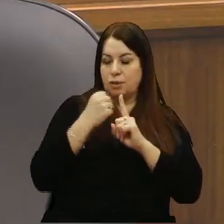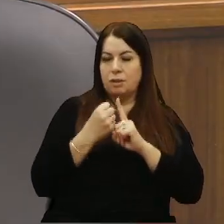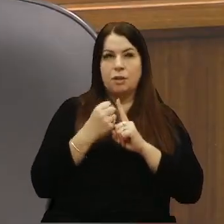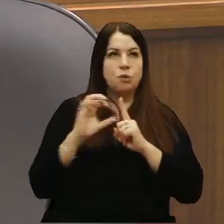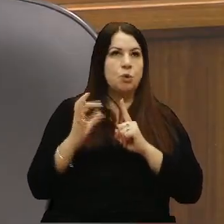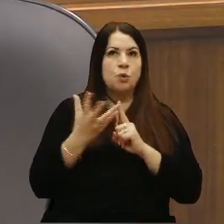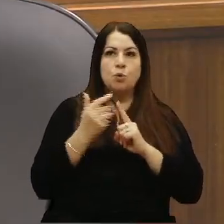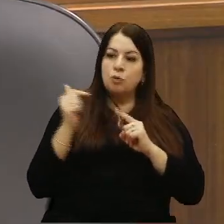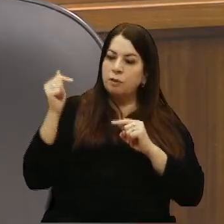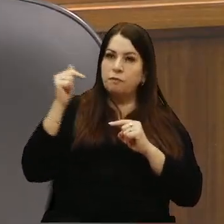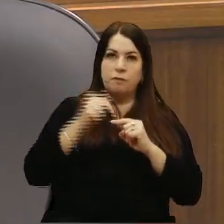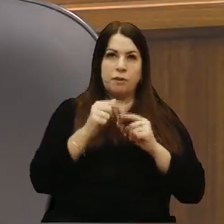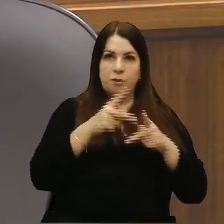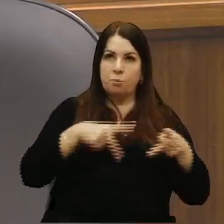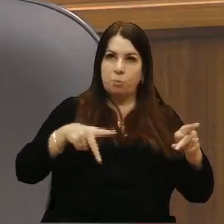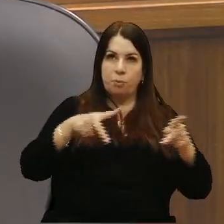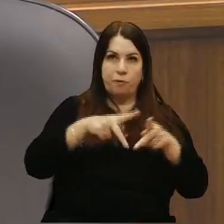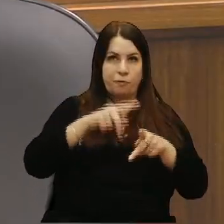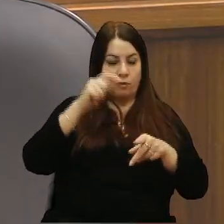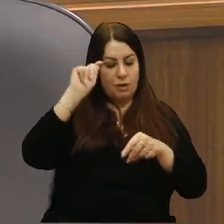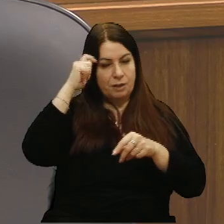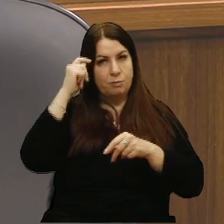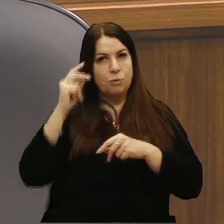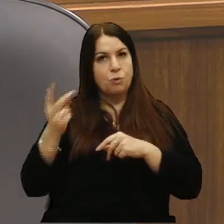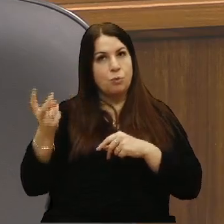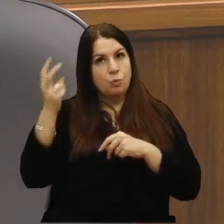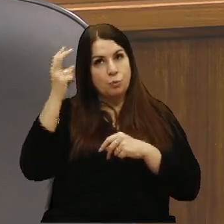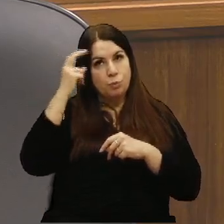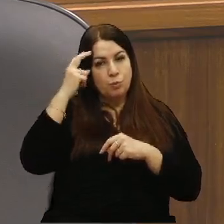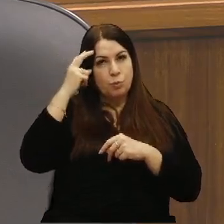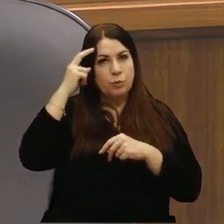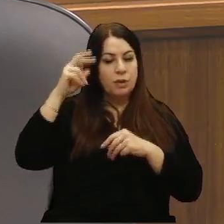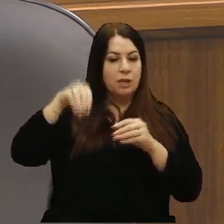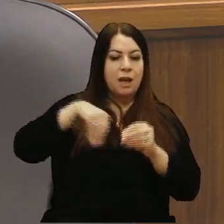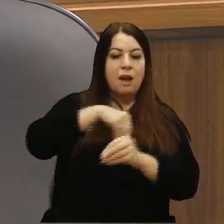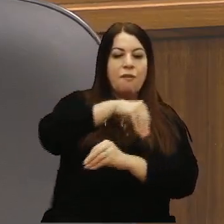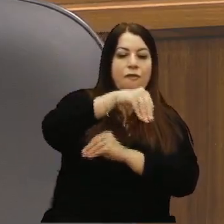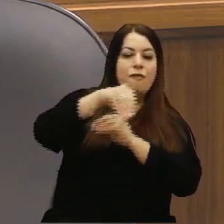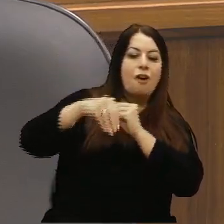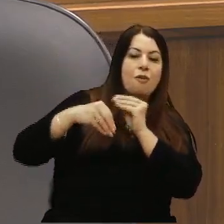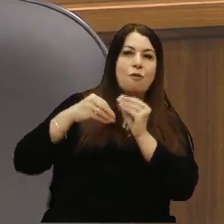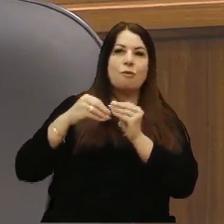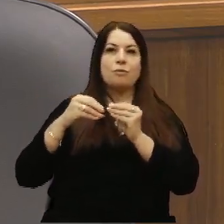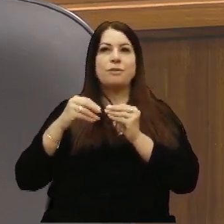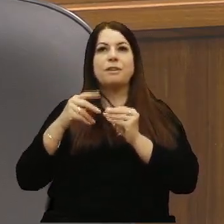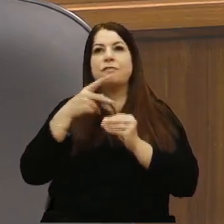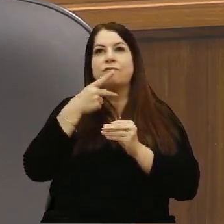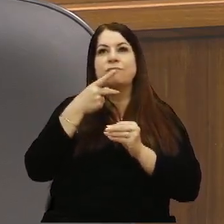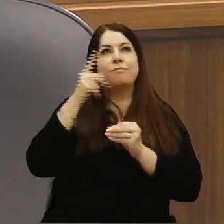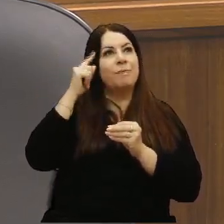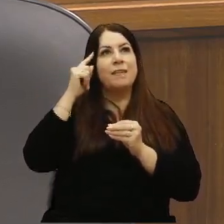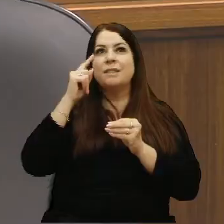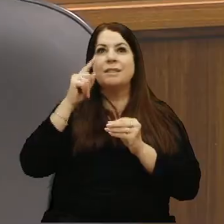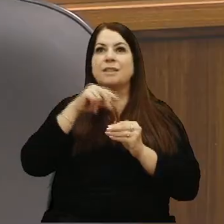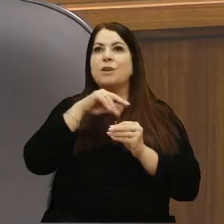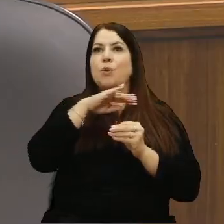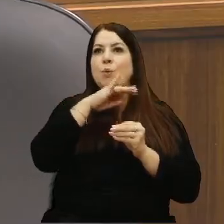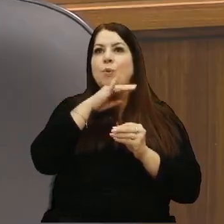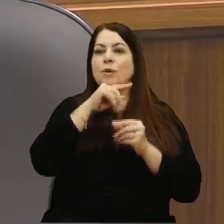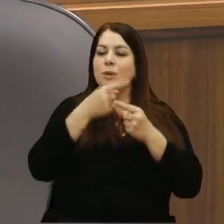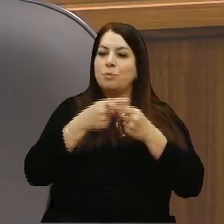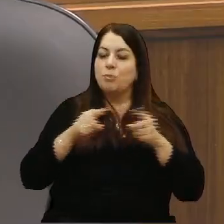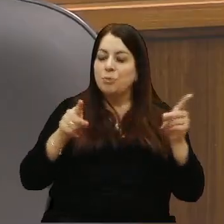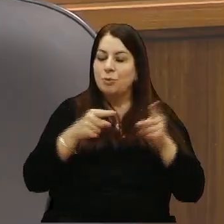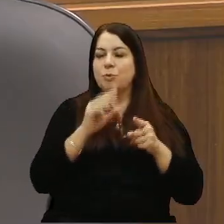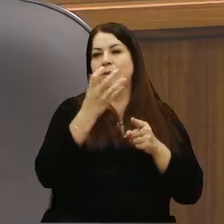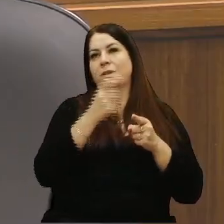que vem do povo negro, toda a cultura que vem em volta do povo negro, ela é algo ruim. Isso acontece com a música,